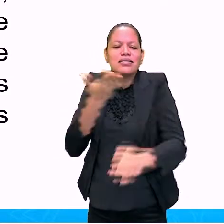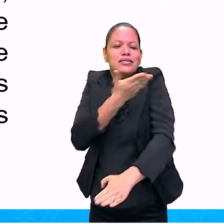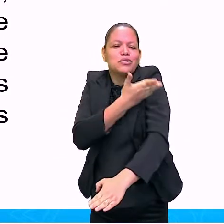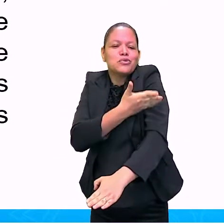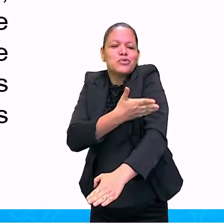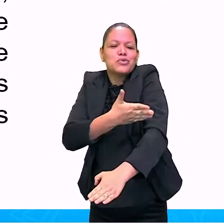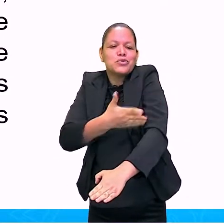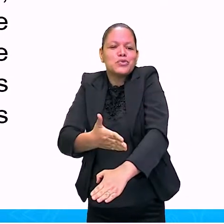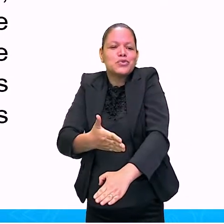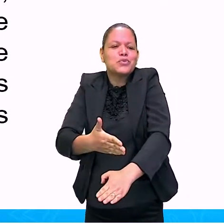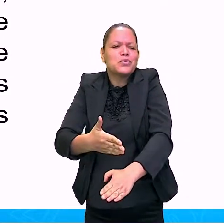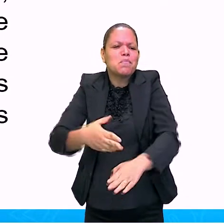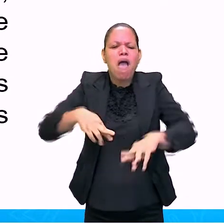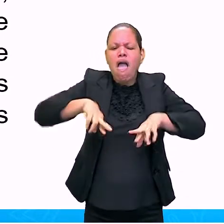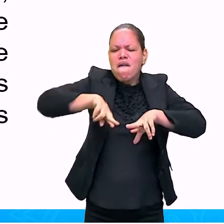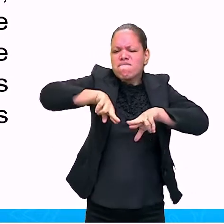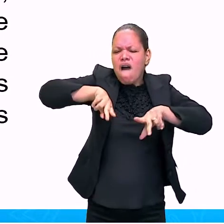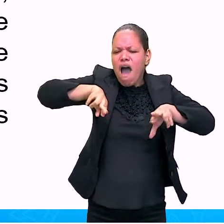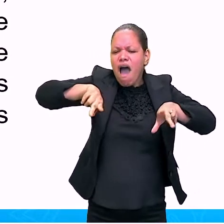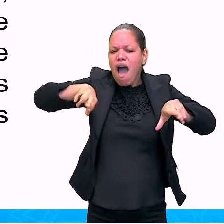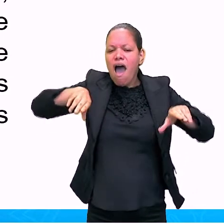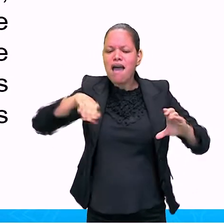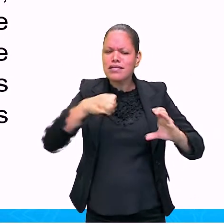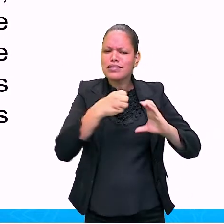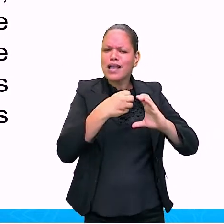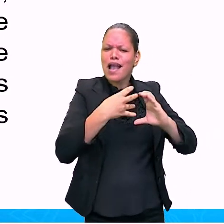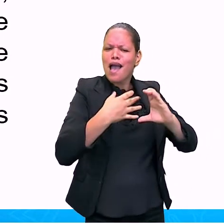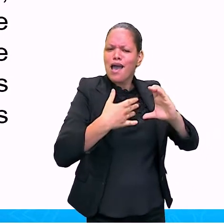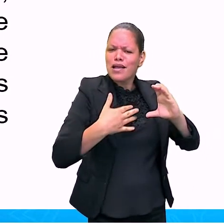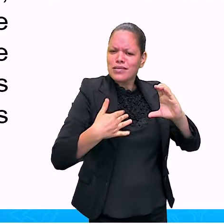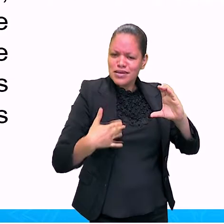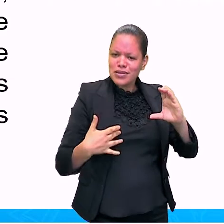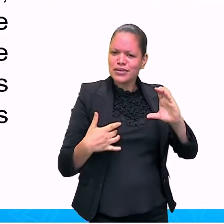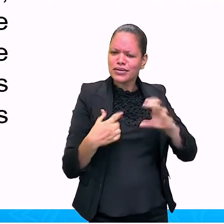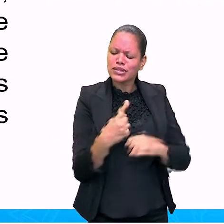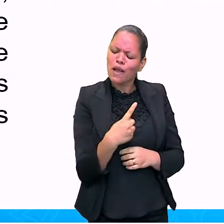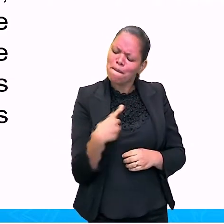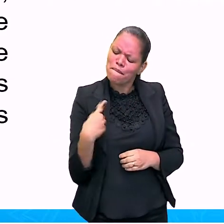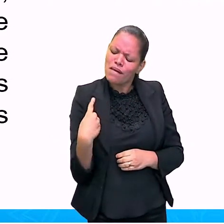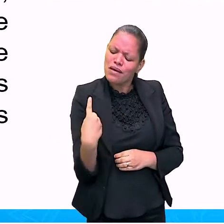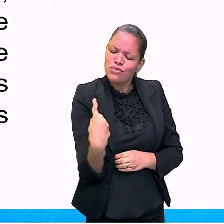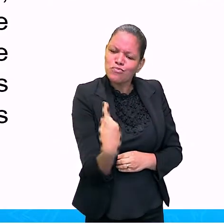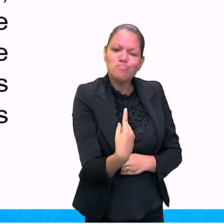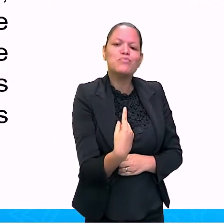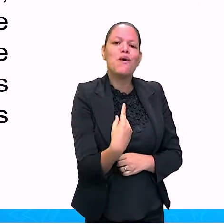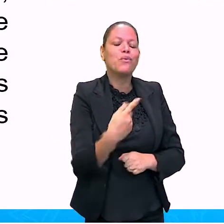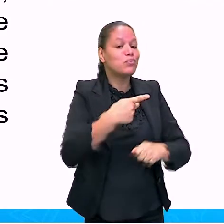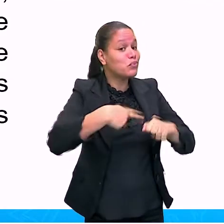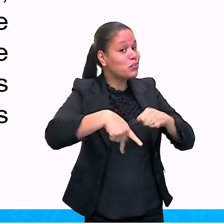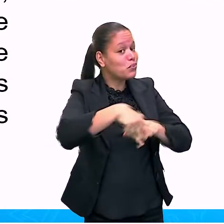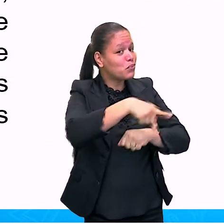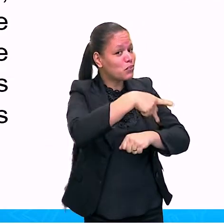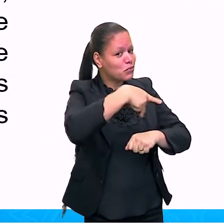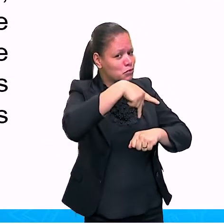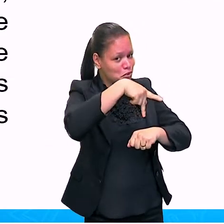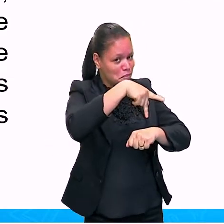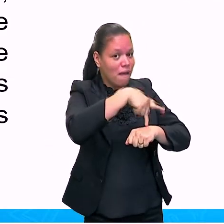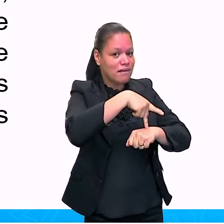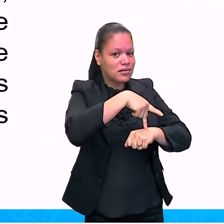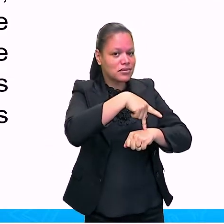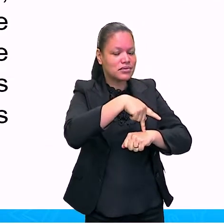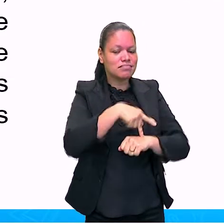país, inicialmente, ele foi imigrado, a cultura está viva dentro de quem? Dos portugueses,